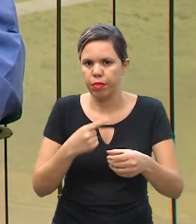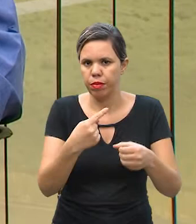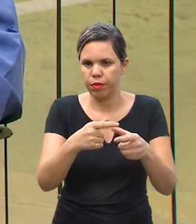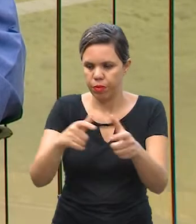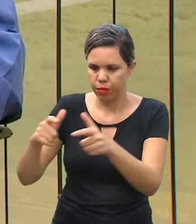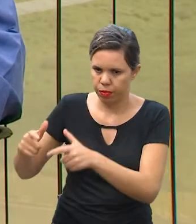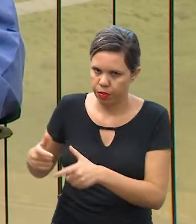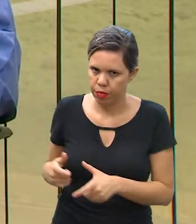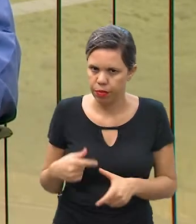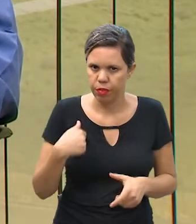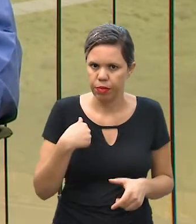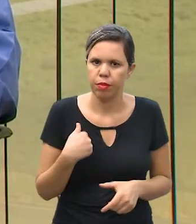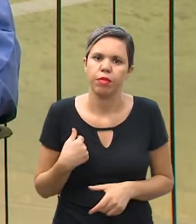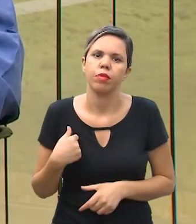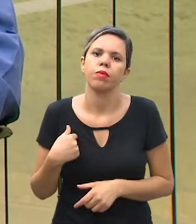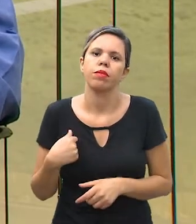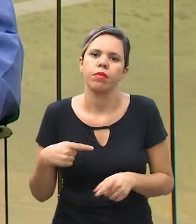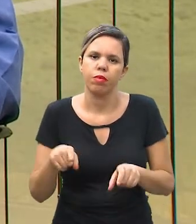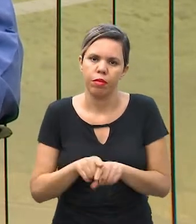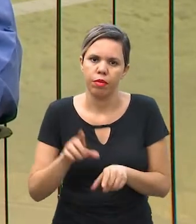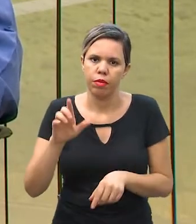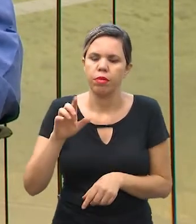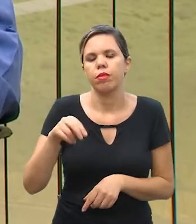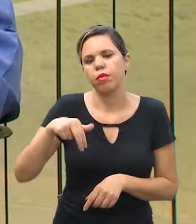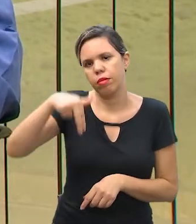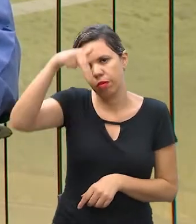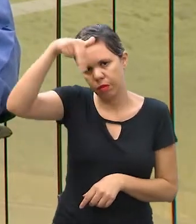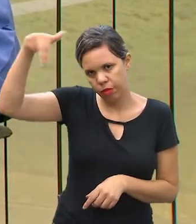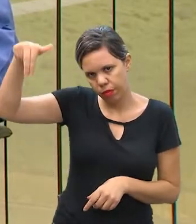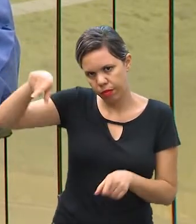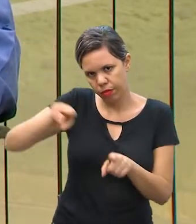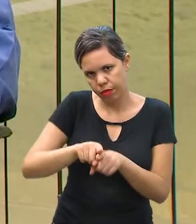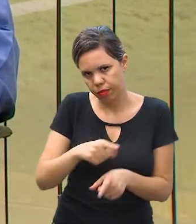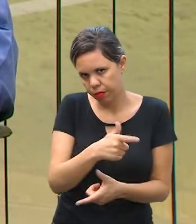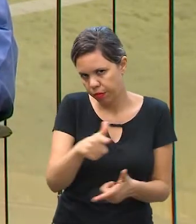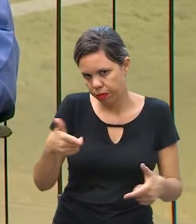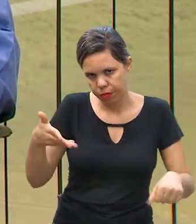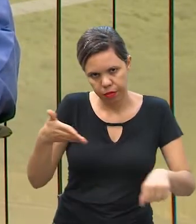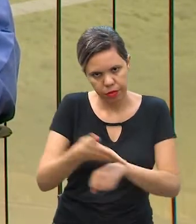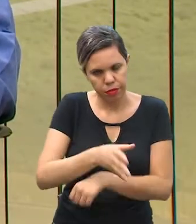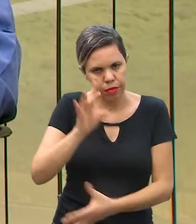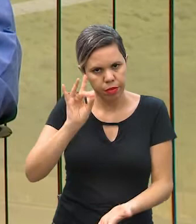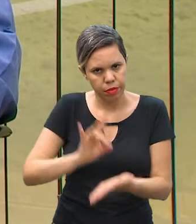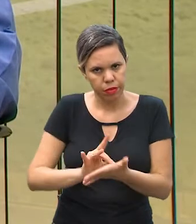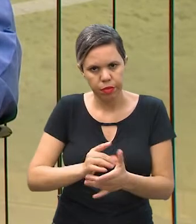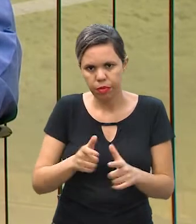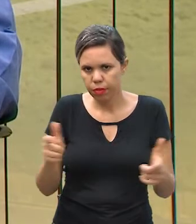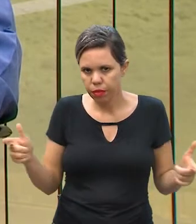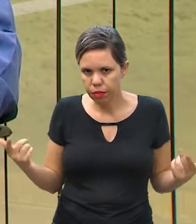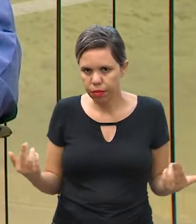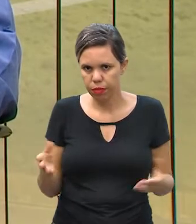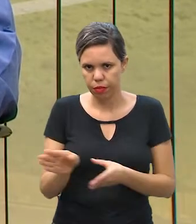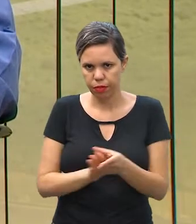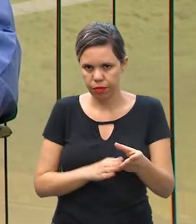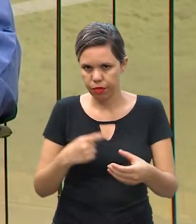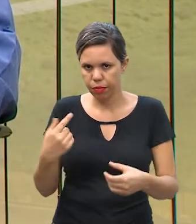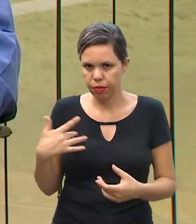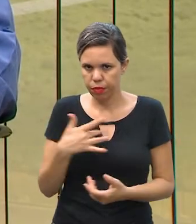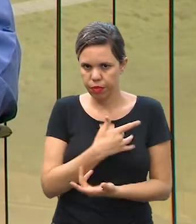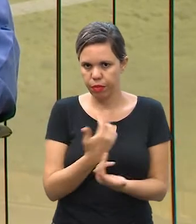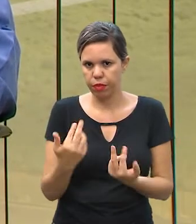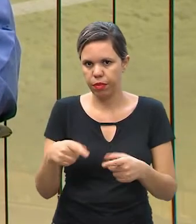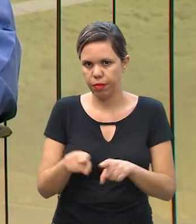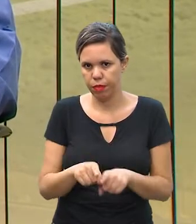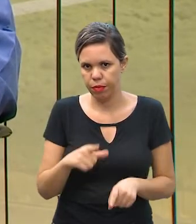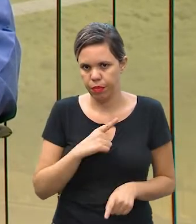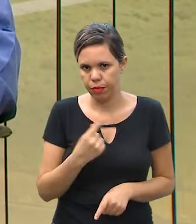conselhos locais e no Conselho do Distrito de Saúde na região Noroeste, mas não tinha uma participação efetiva assim tão grande no Conselho Municipal de